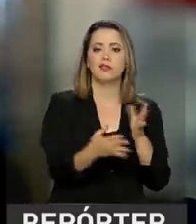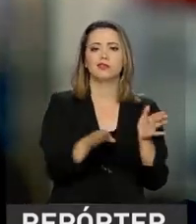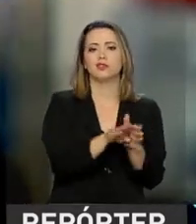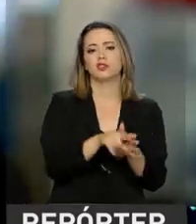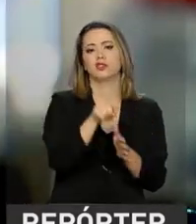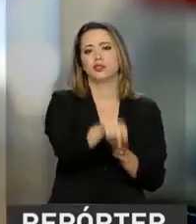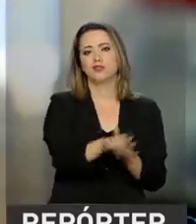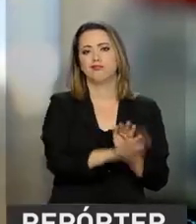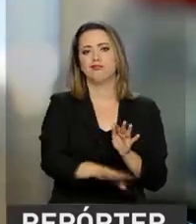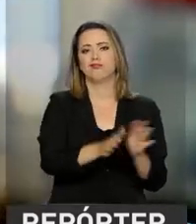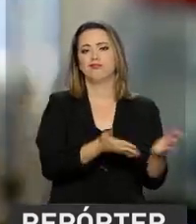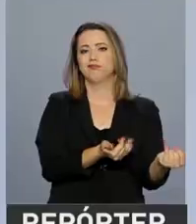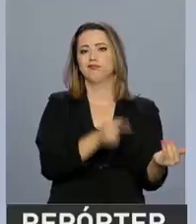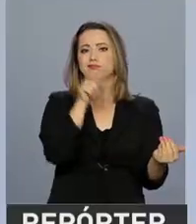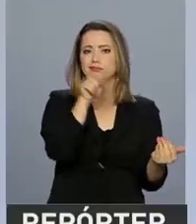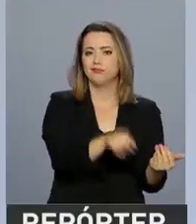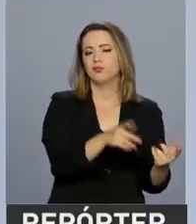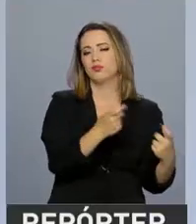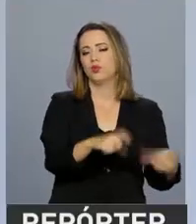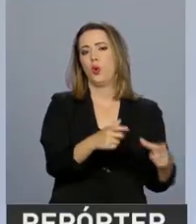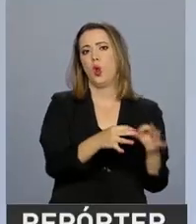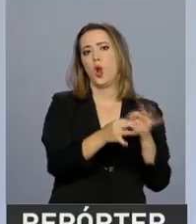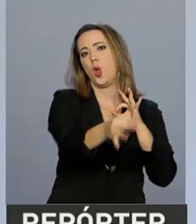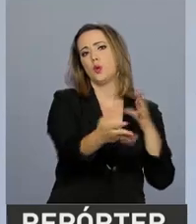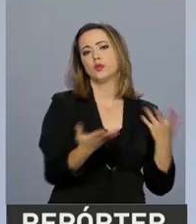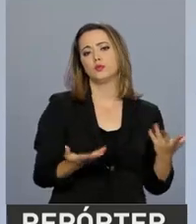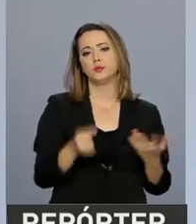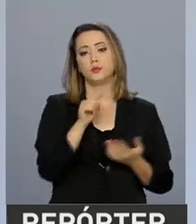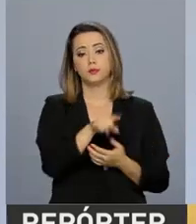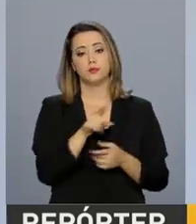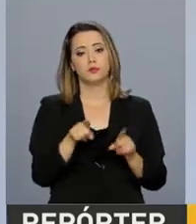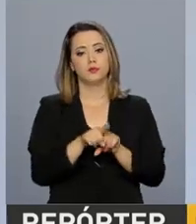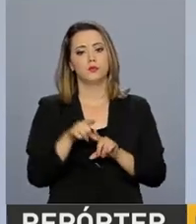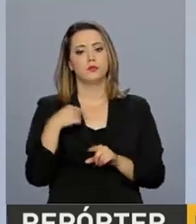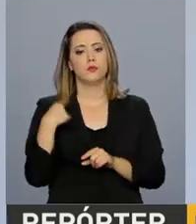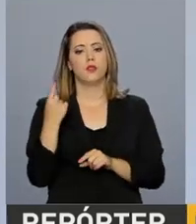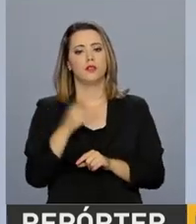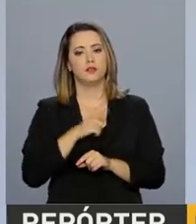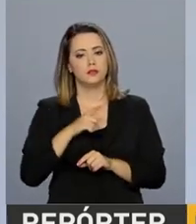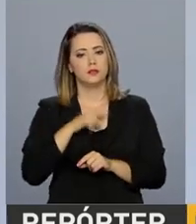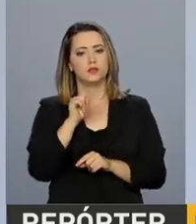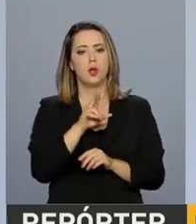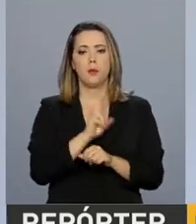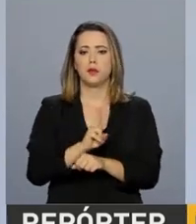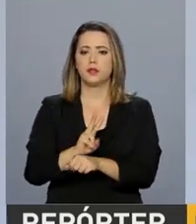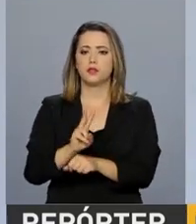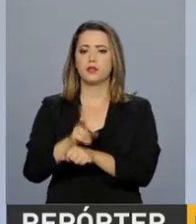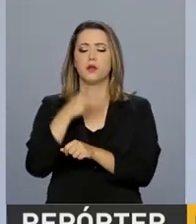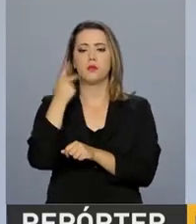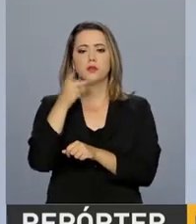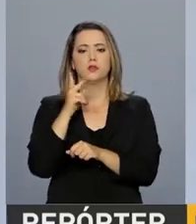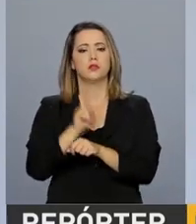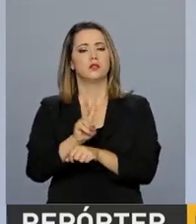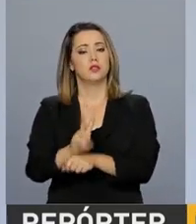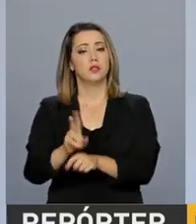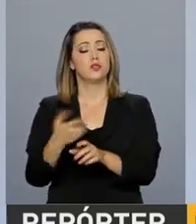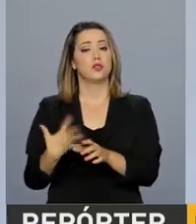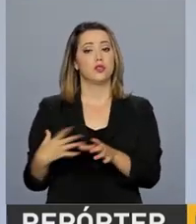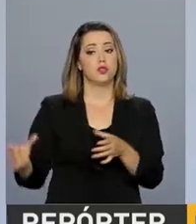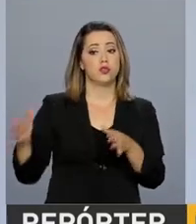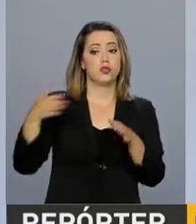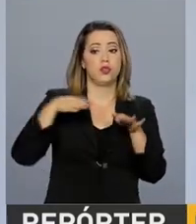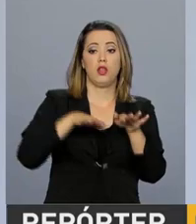e adolescentes daquele lugar. Há experiências também exitosas nesses estados, na política de proteção, na política do próprio socioeducativo,